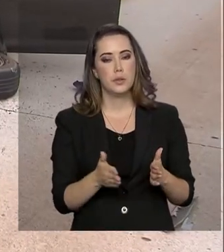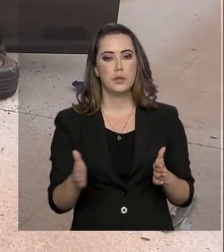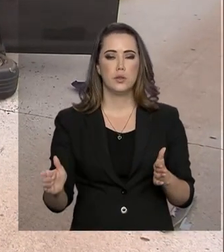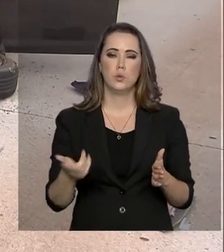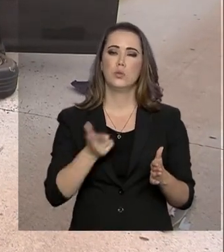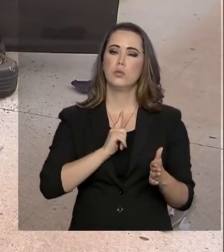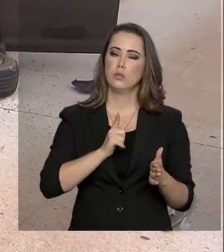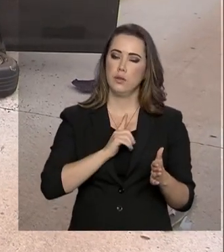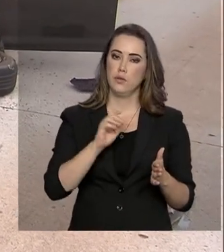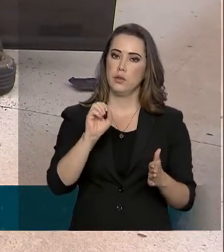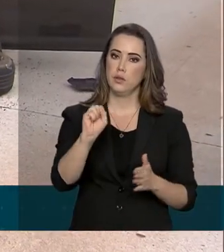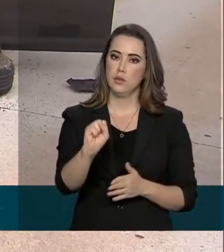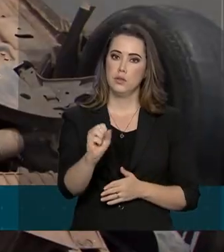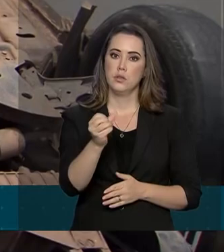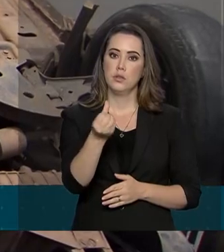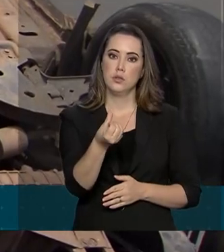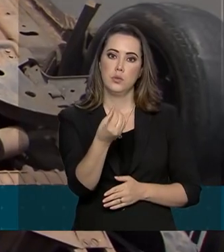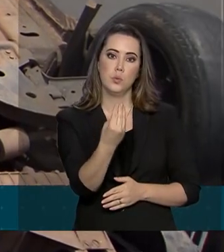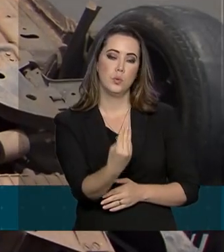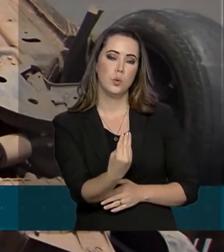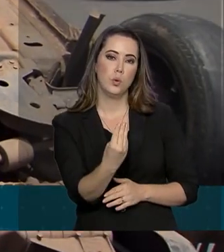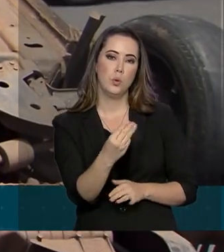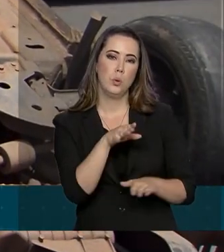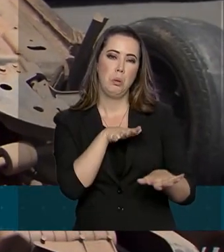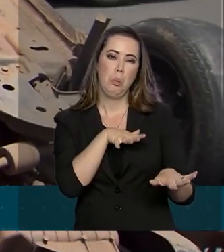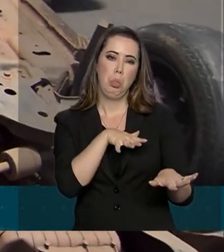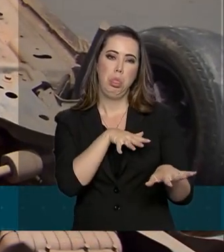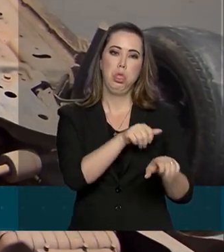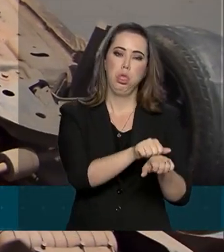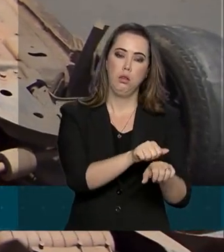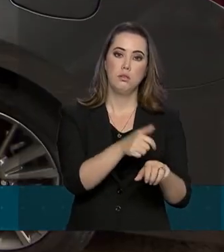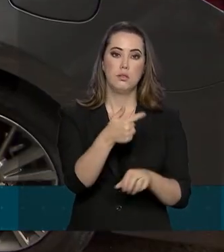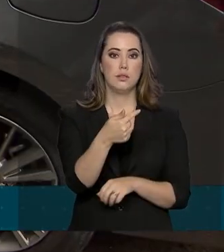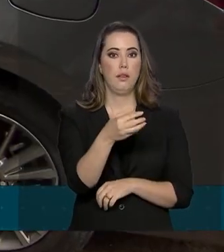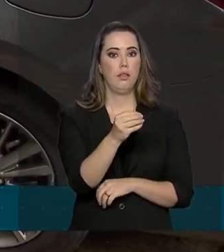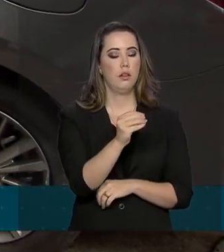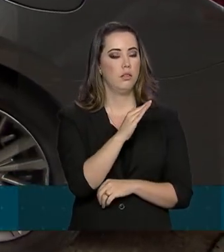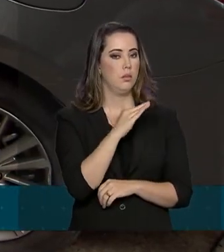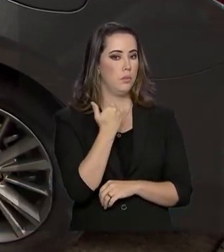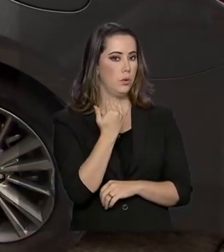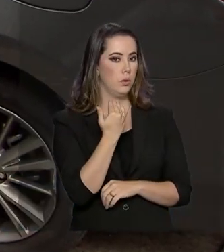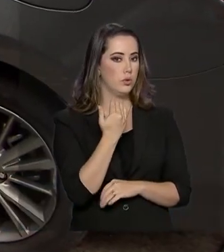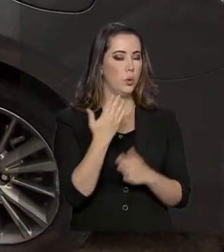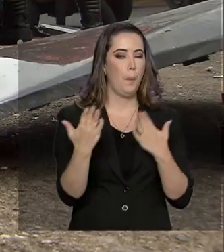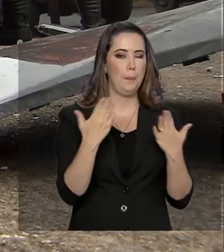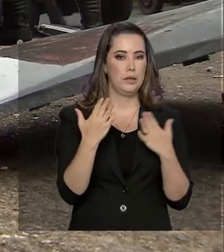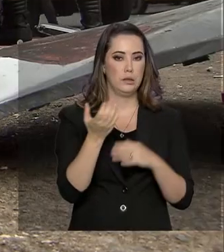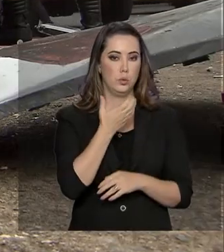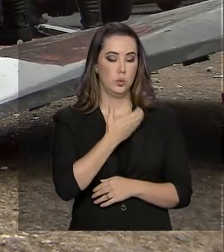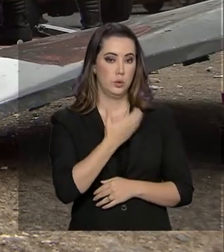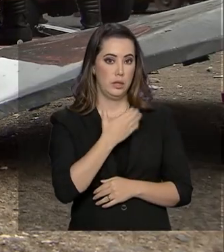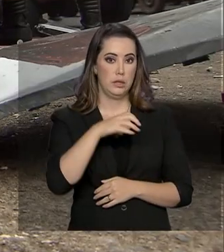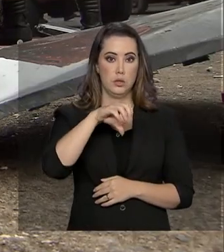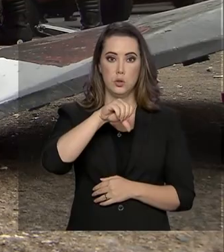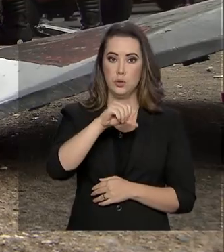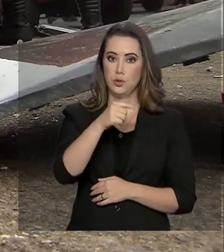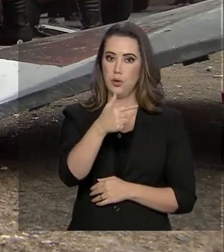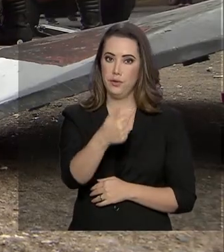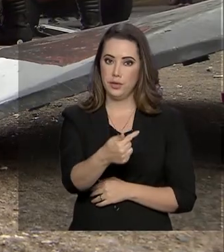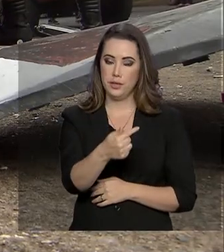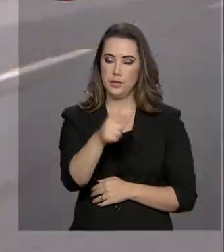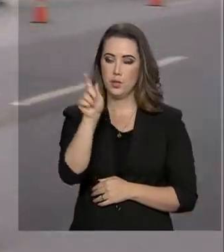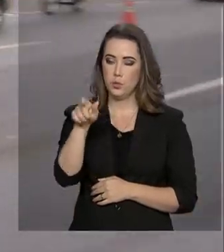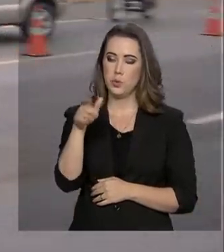houve 863 acidentes com 70 mortes. Já na operação Natal, 97 pessoas